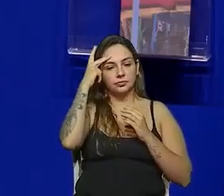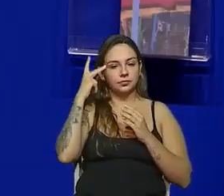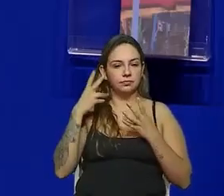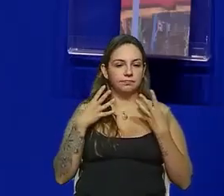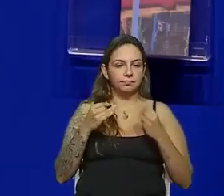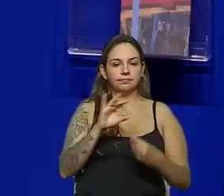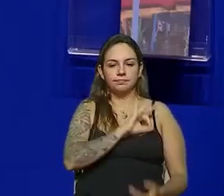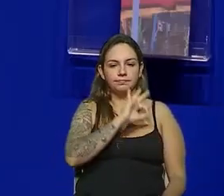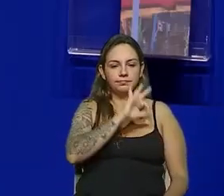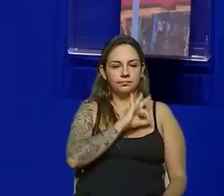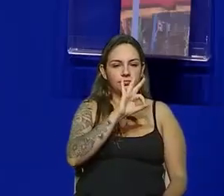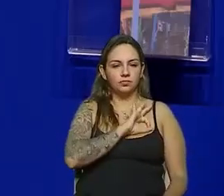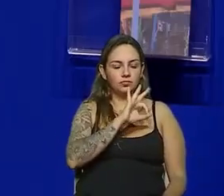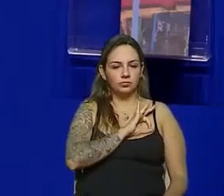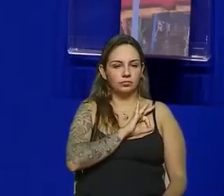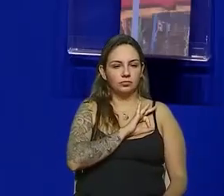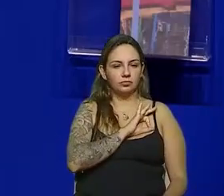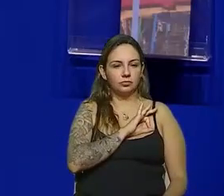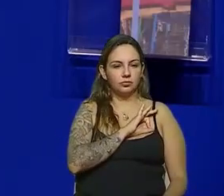polícia.